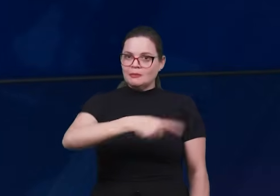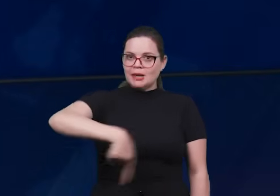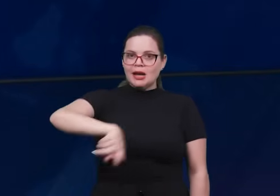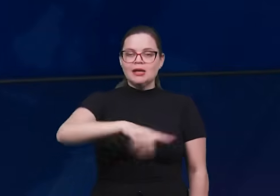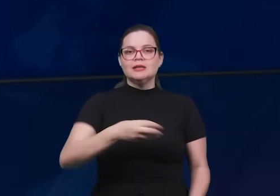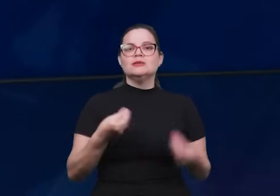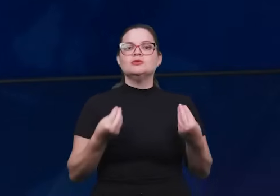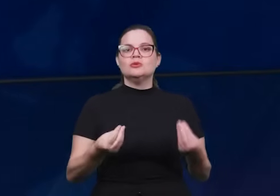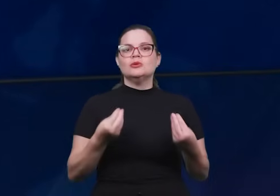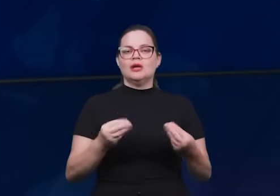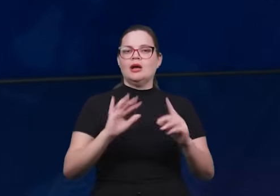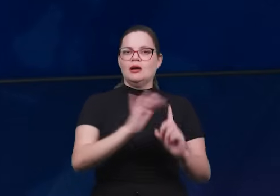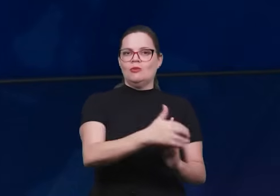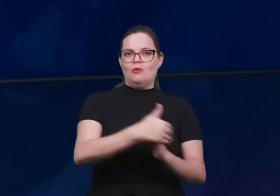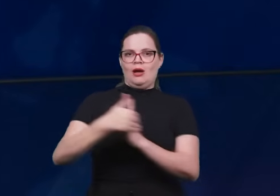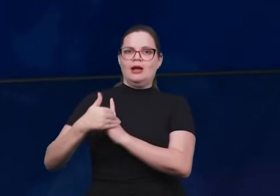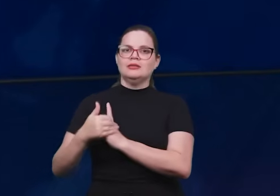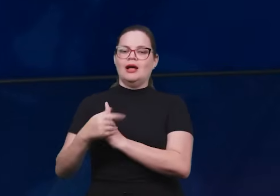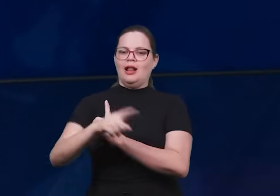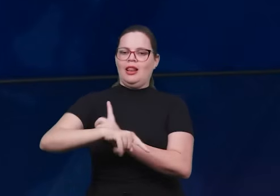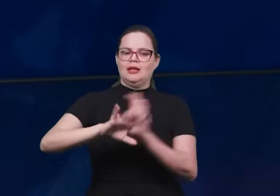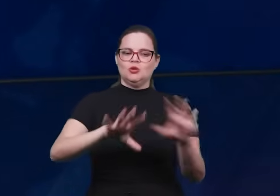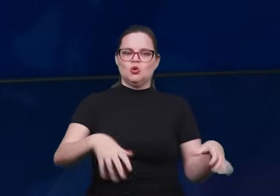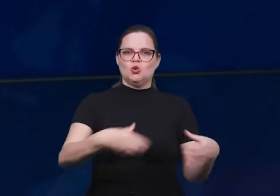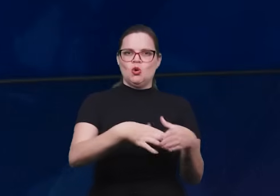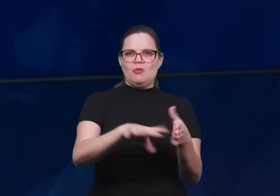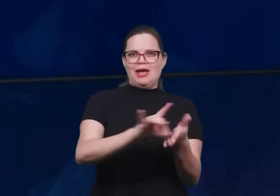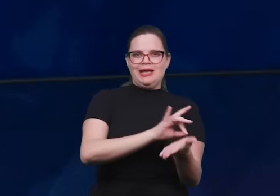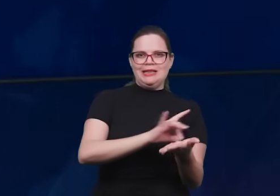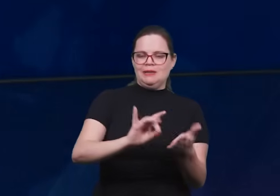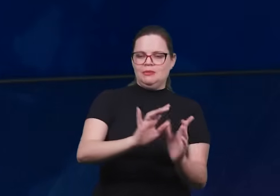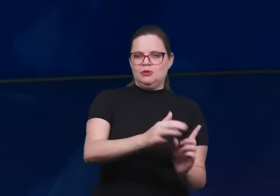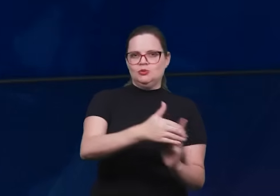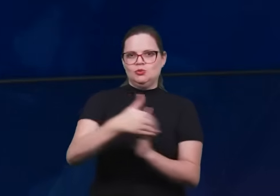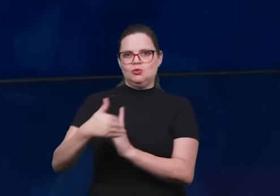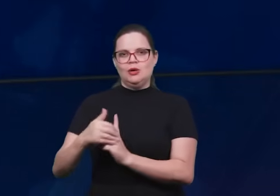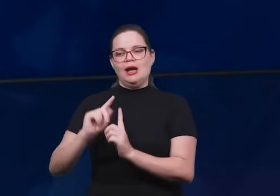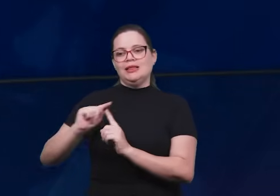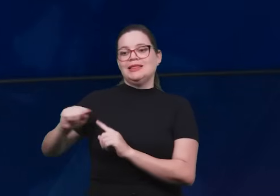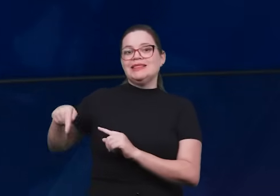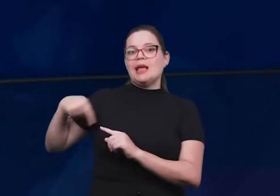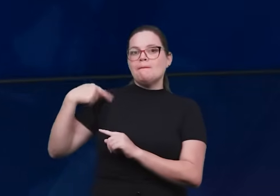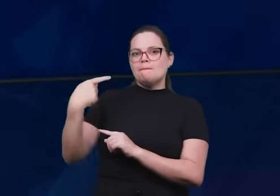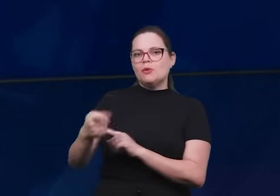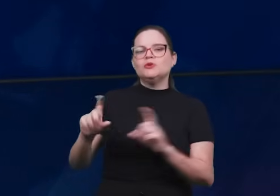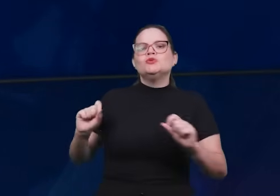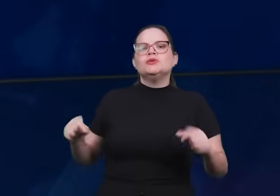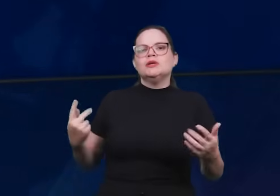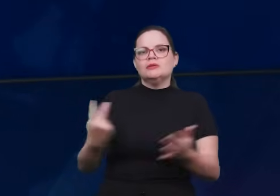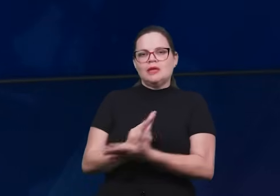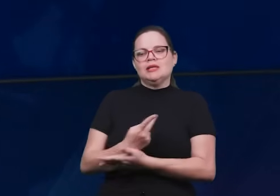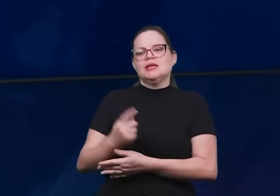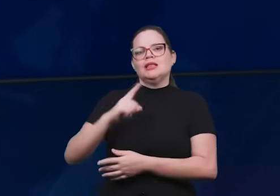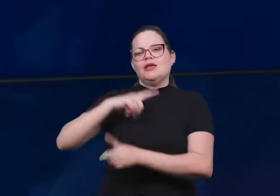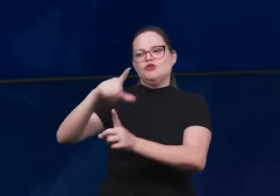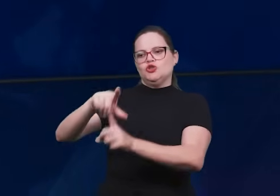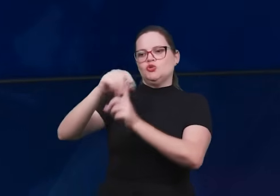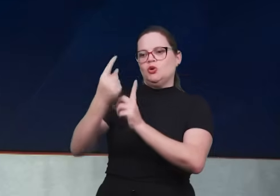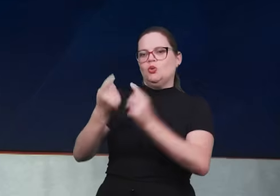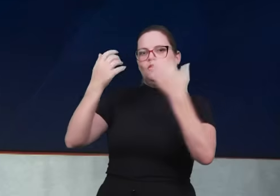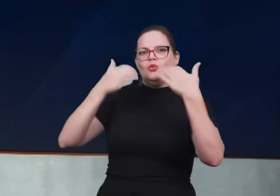que estabeleceu ali um juiz e um rei dispostos a fazer toda a vontade de